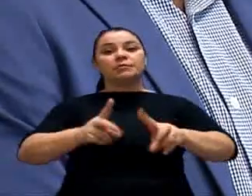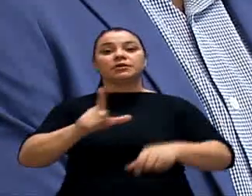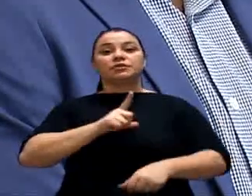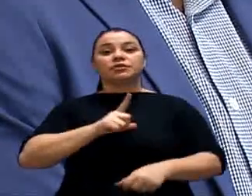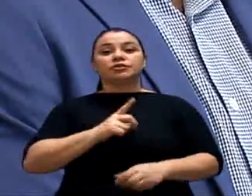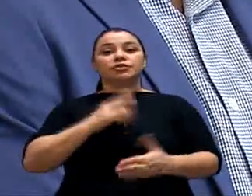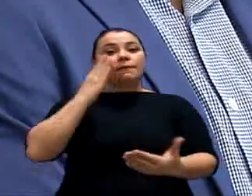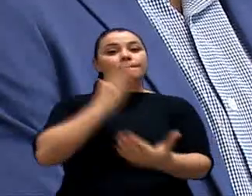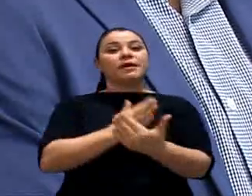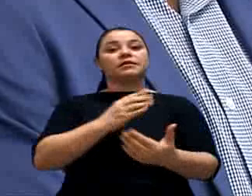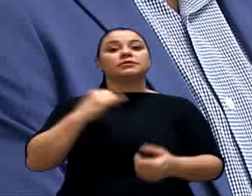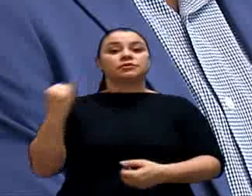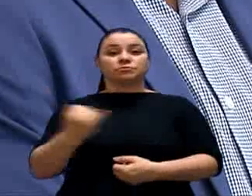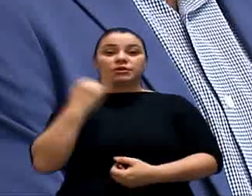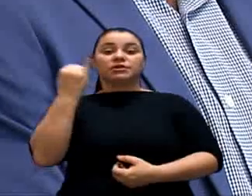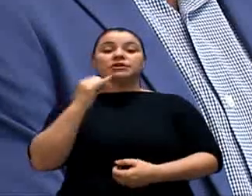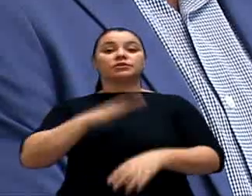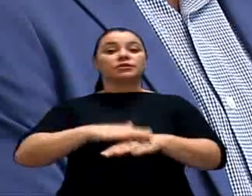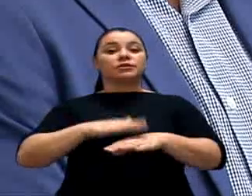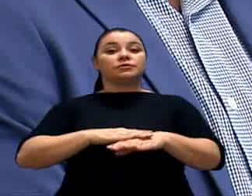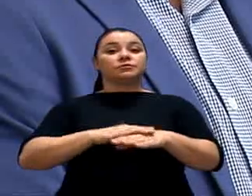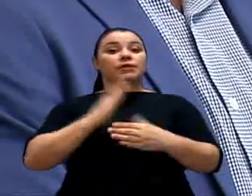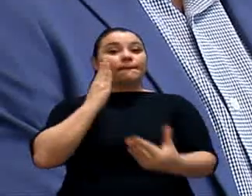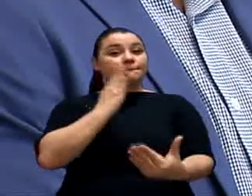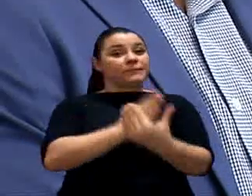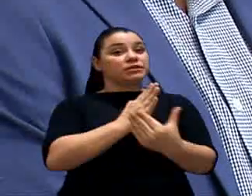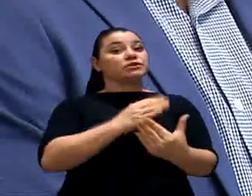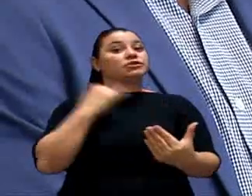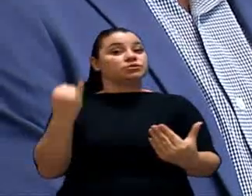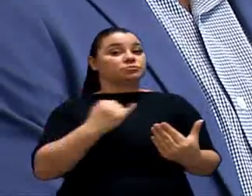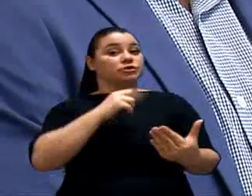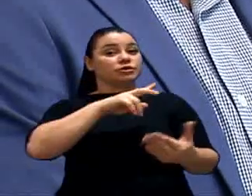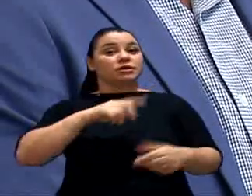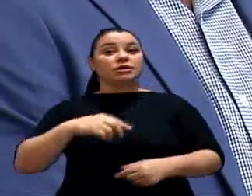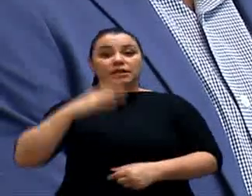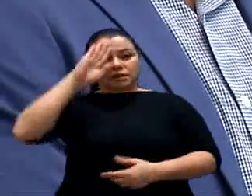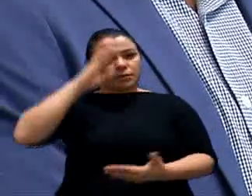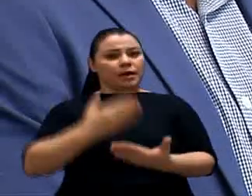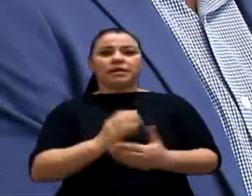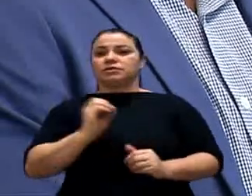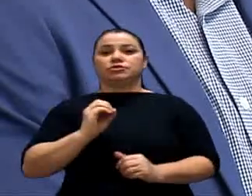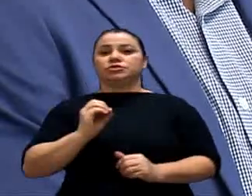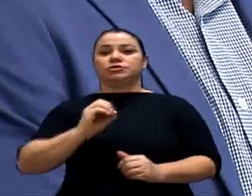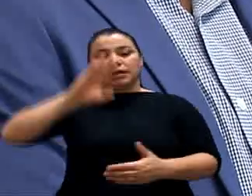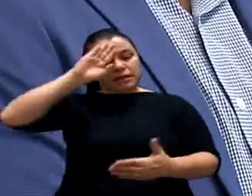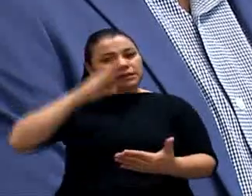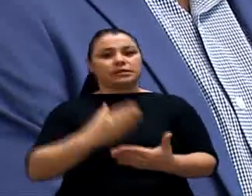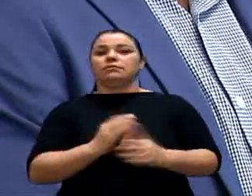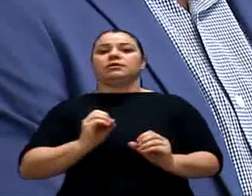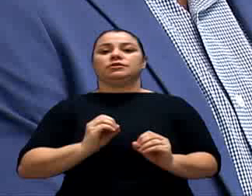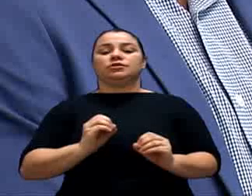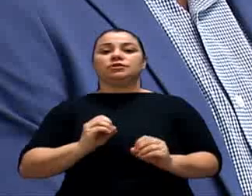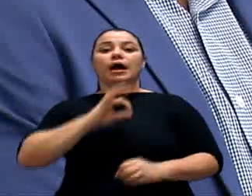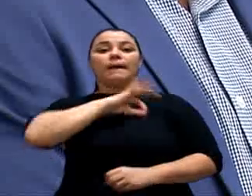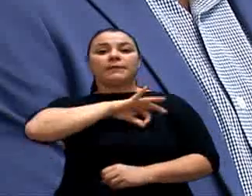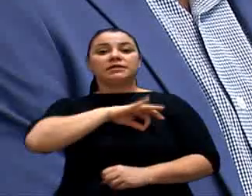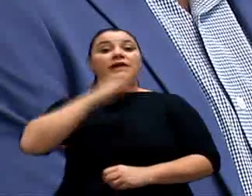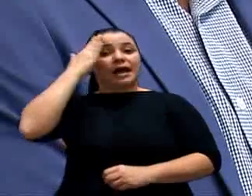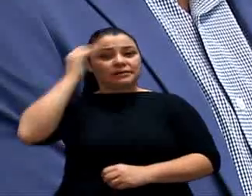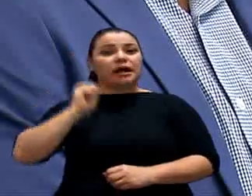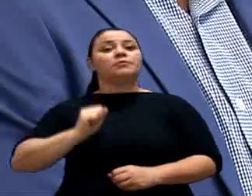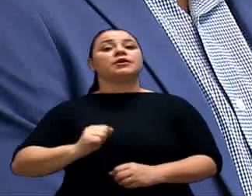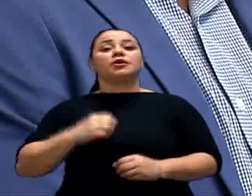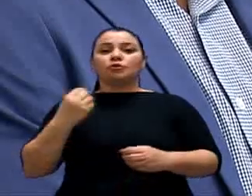uma ocorrência, a importância de você fazer o boletim de ocorrência, não desacredite disso, não desacredite das nossas polícias. Nós sabemos todas